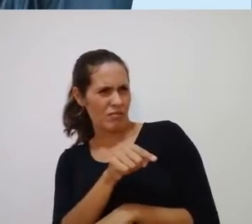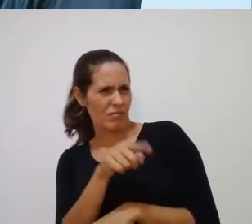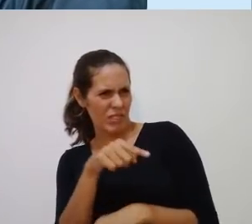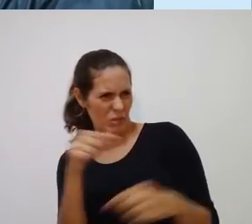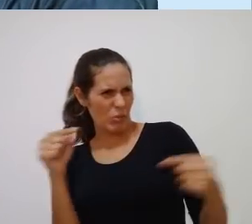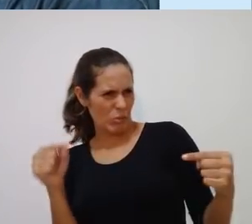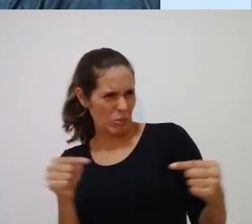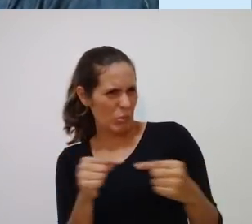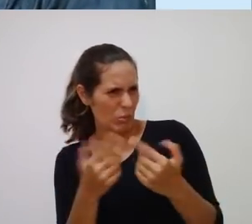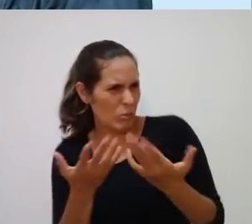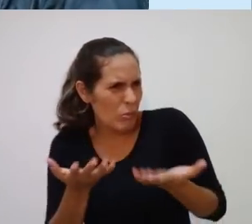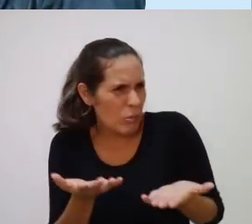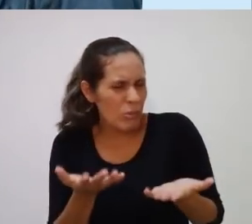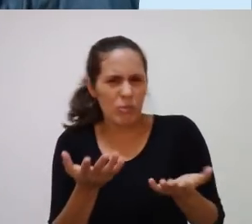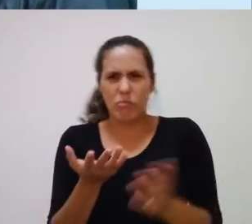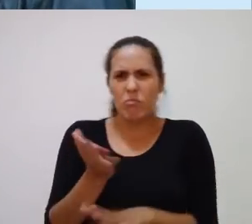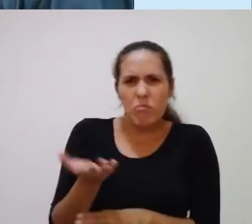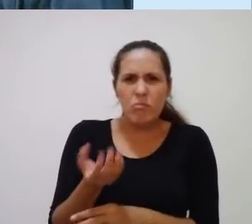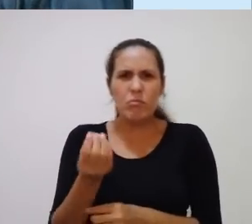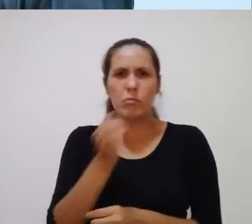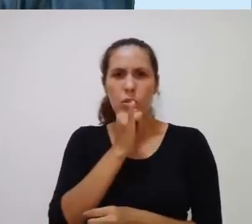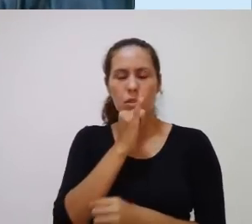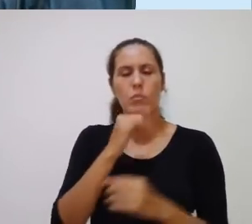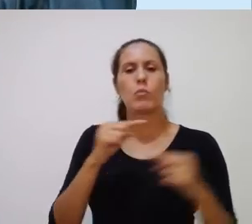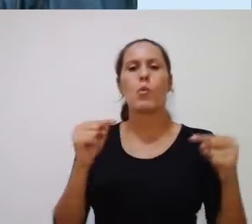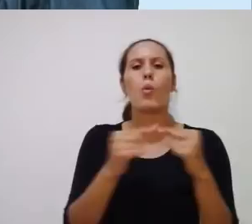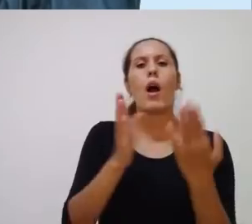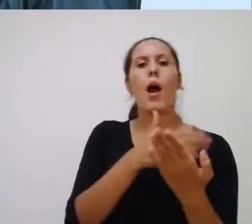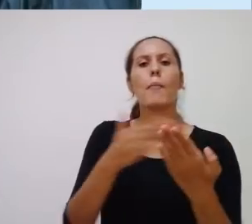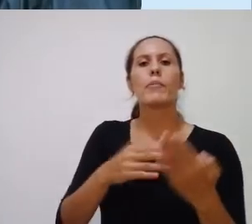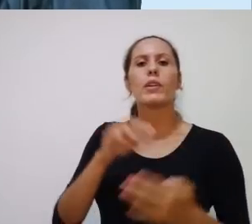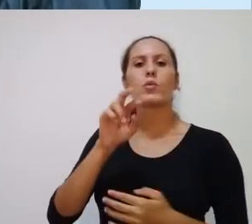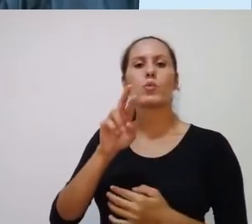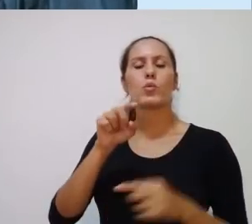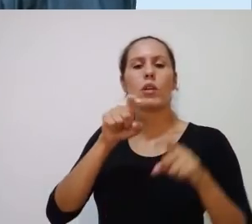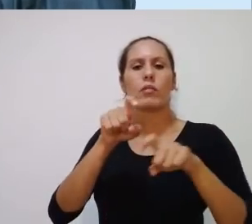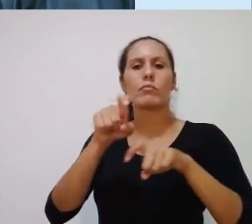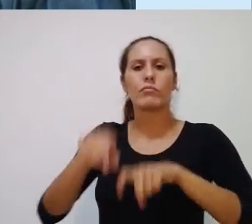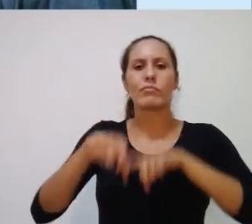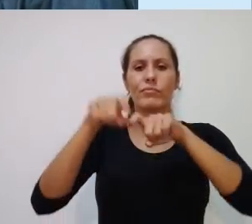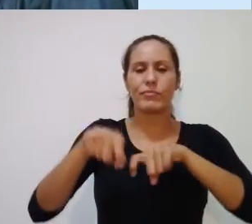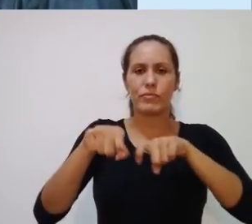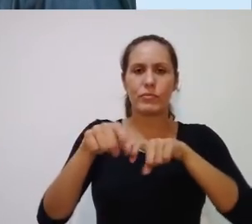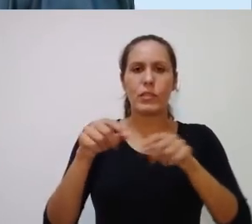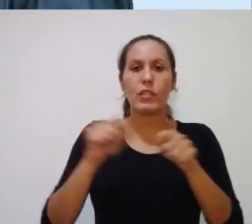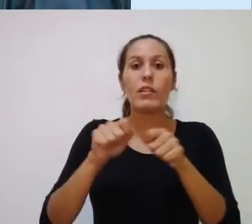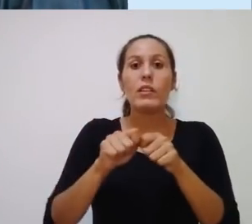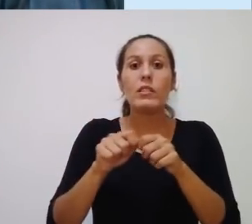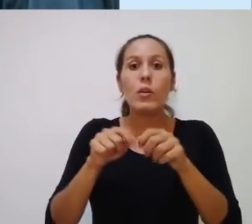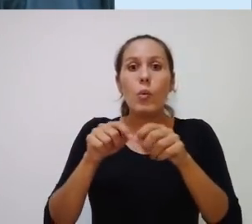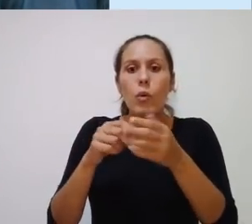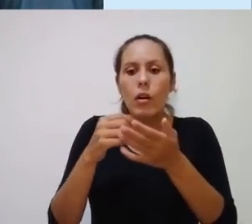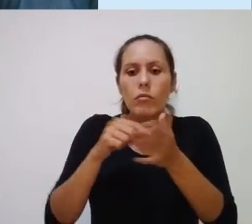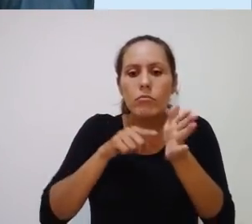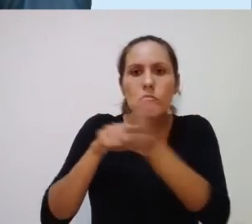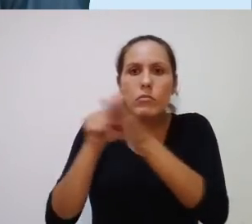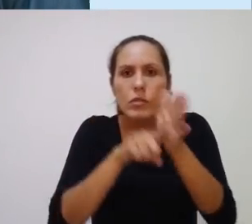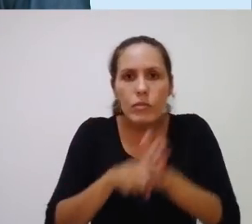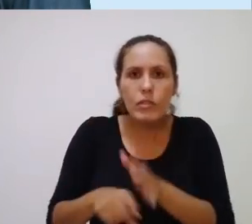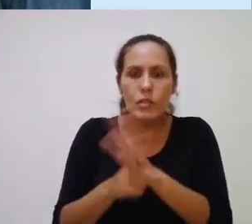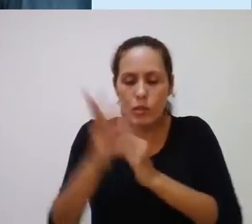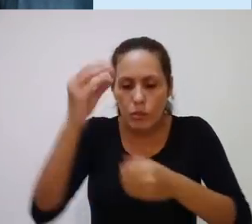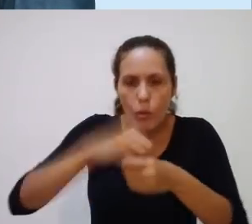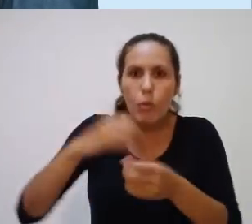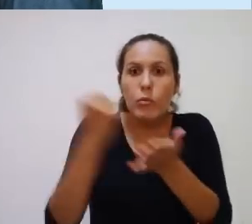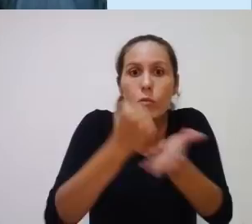pintura rupestre. Sim. É nada mais do que você fazer uma investigação documental, uma pesquisa documental de um registro feito lá